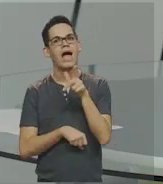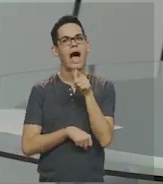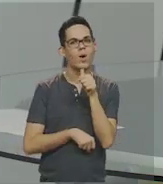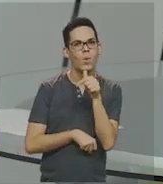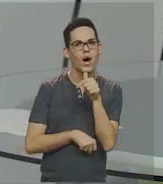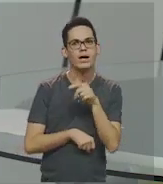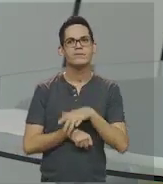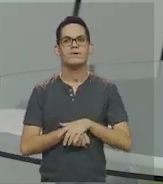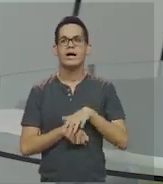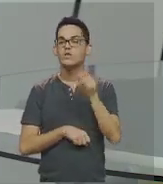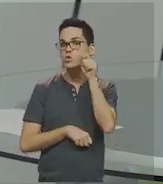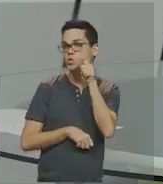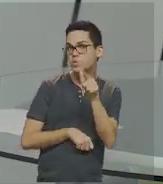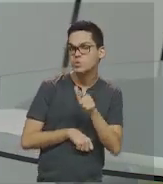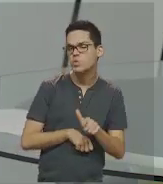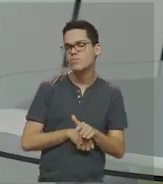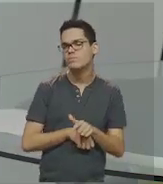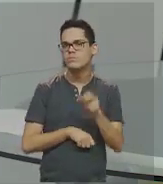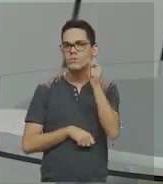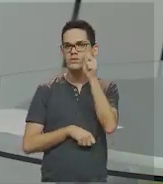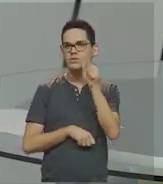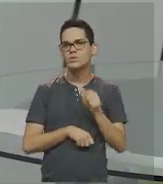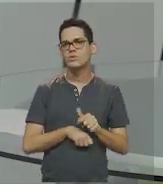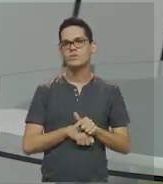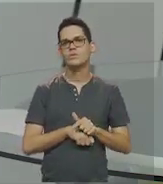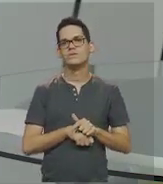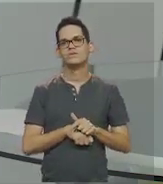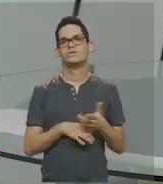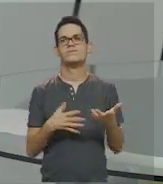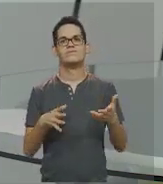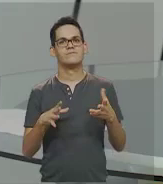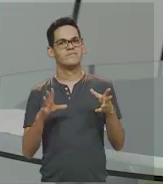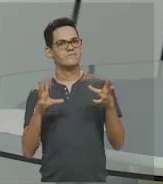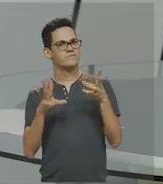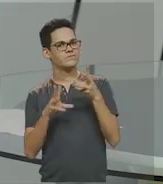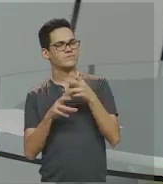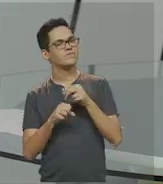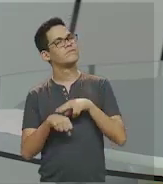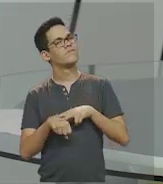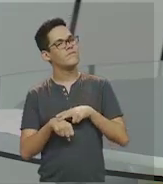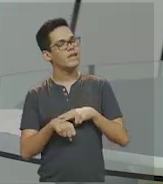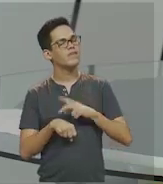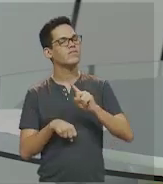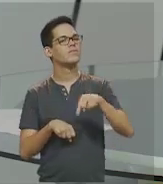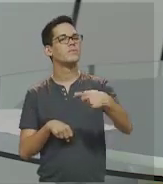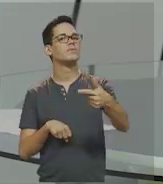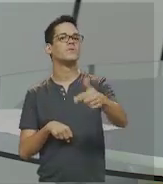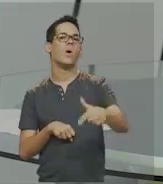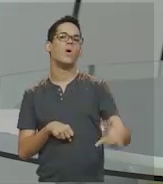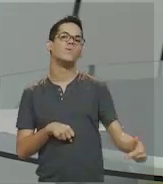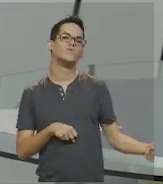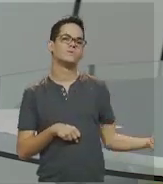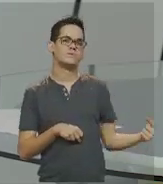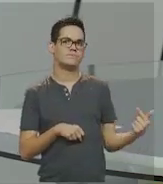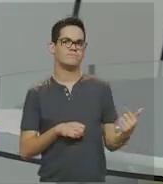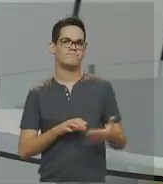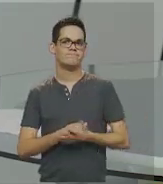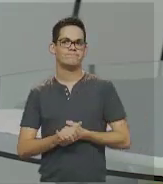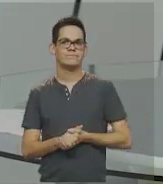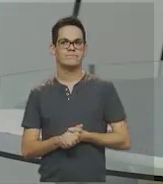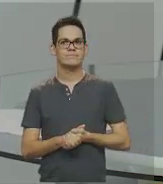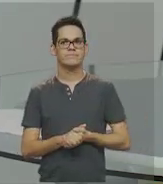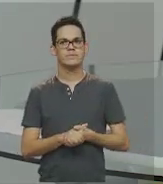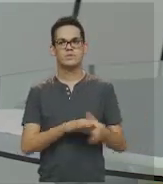verde azulado ou um azul esverdeado. E dentro disso vocês vão conseguir N tonalidades.